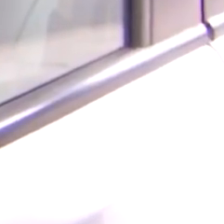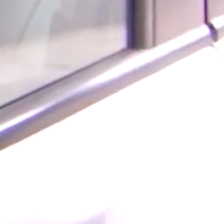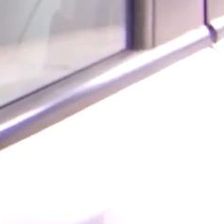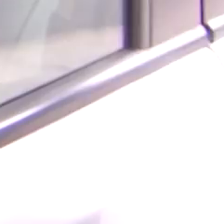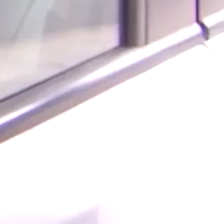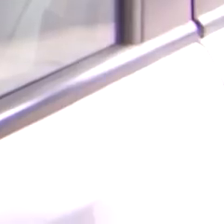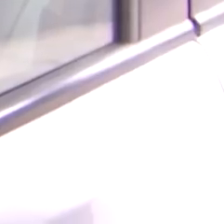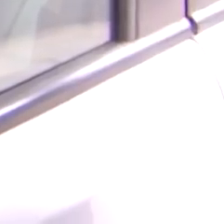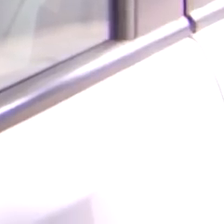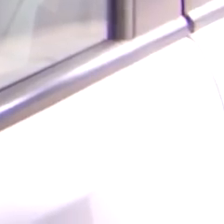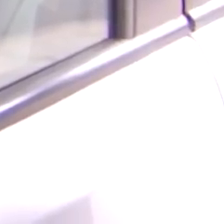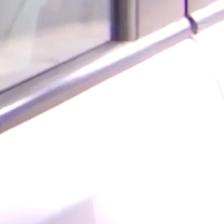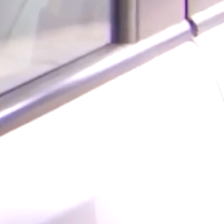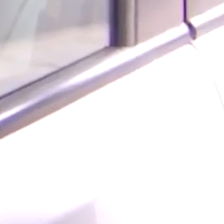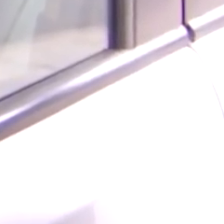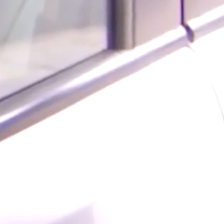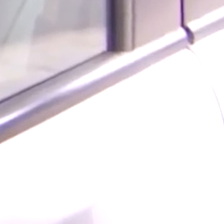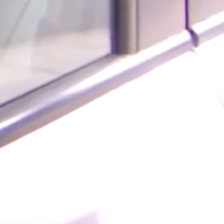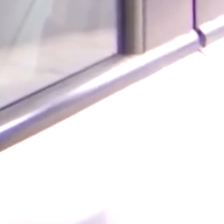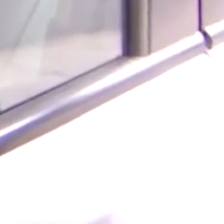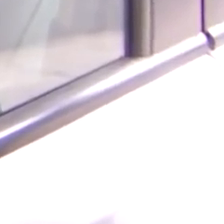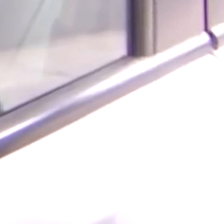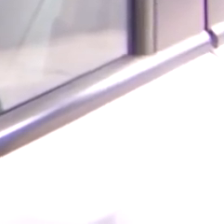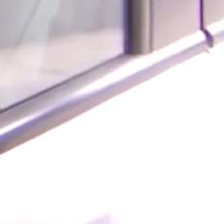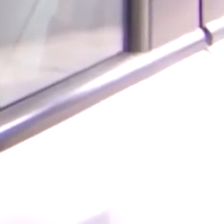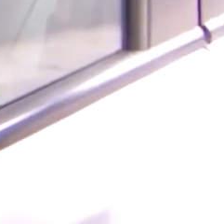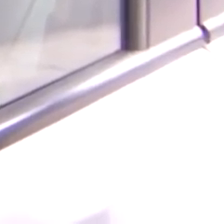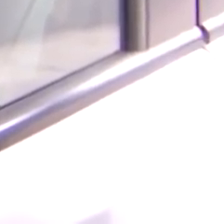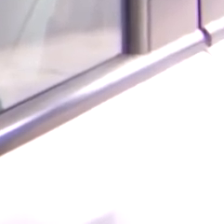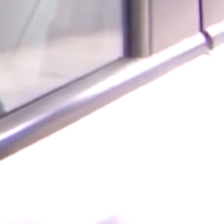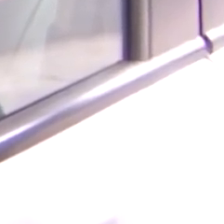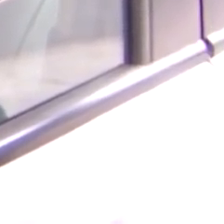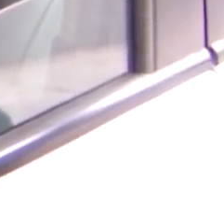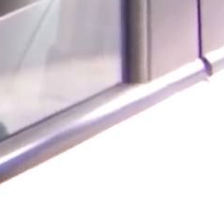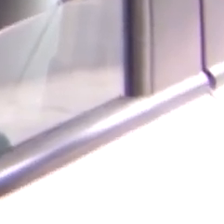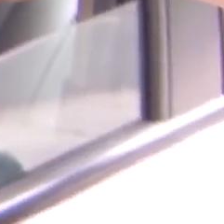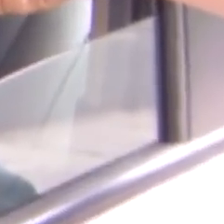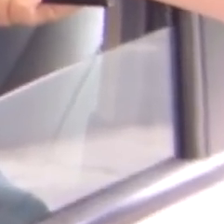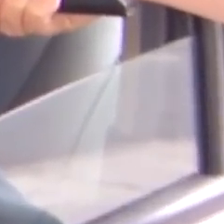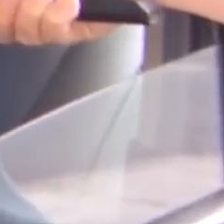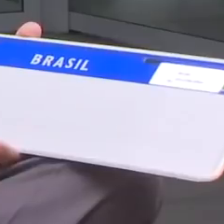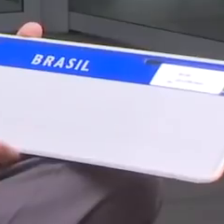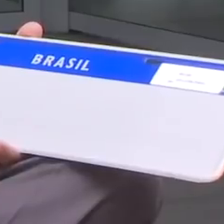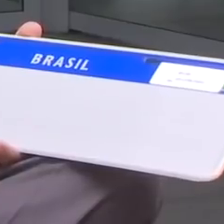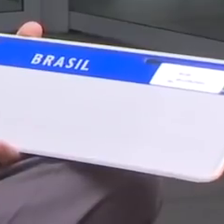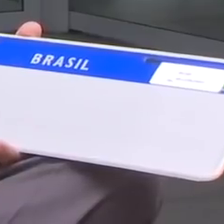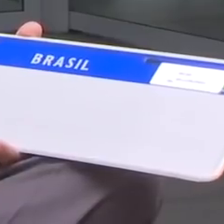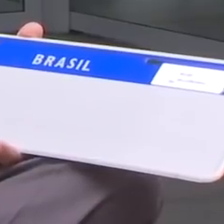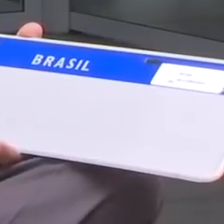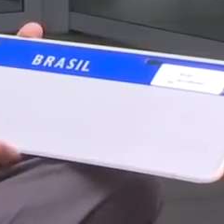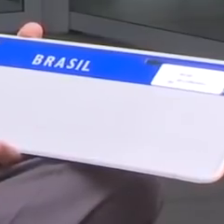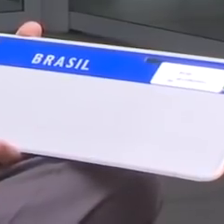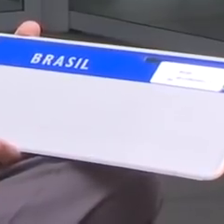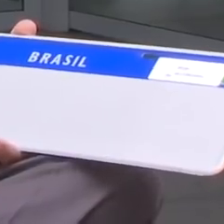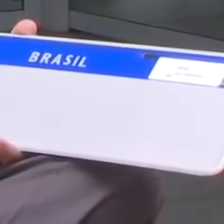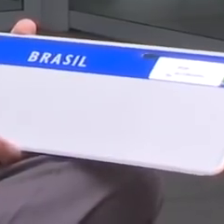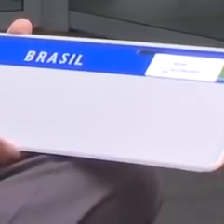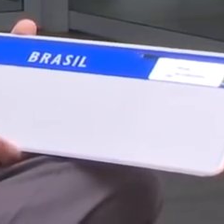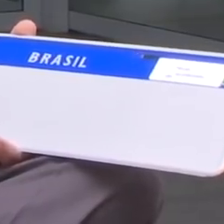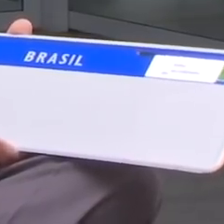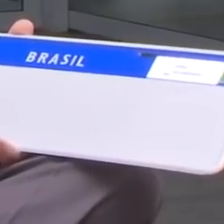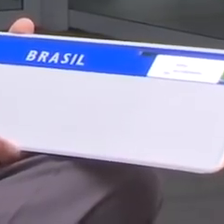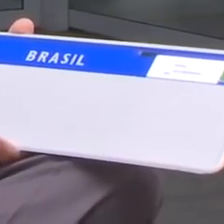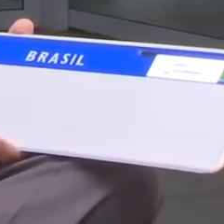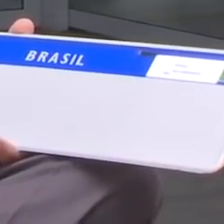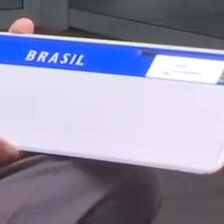São Paulo, Rio de Janeiro, Belo Horizonte. Hoje em dia nós não vamos ter mais essa opção. Na troca de município, eu sempre teria que